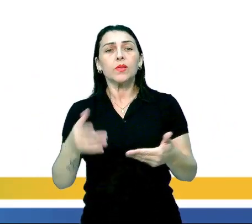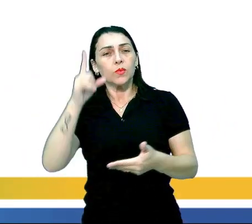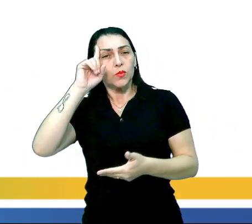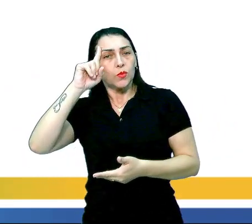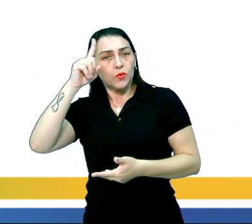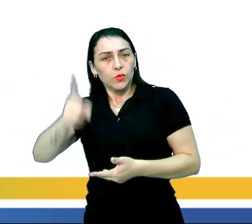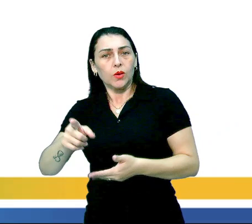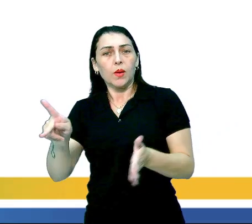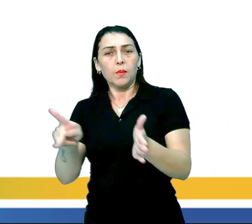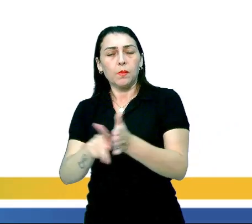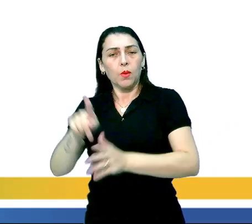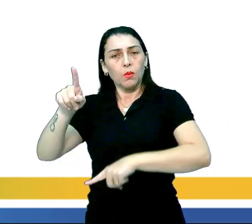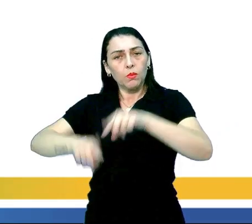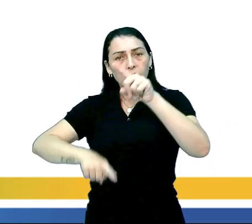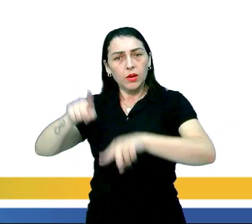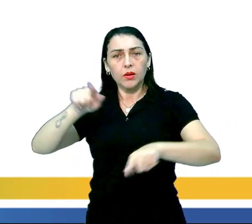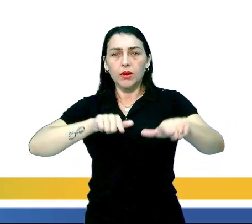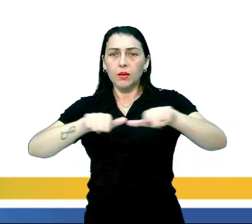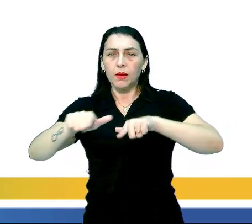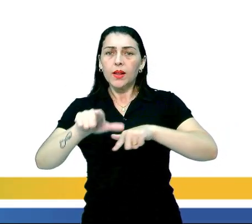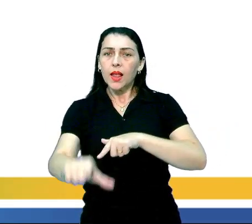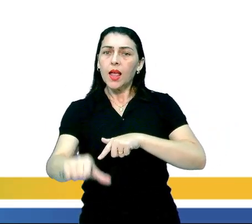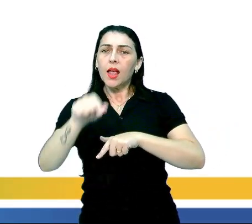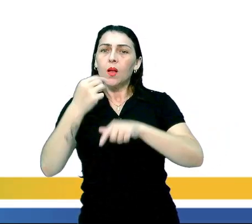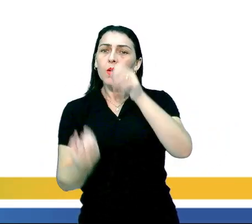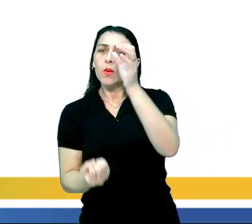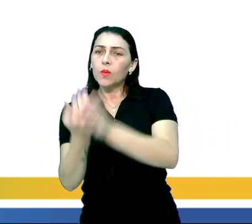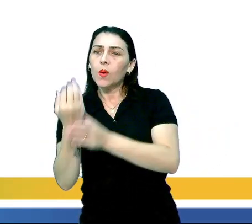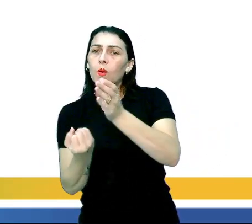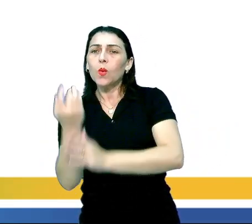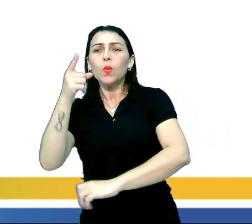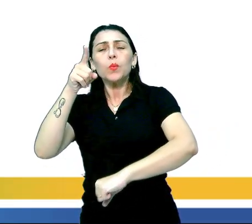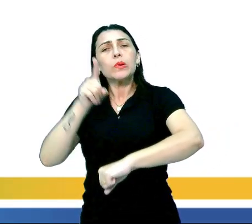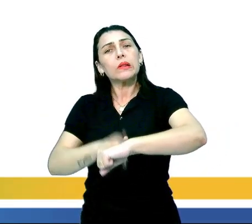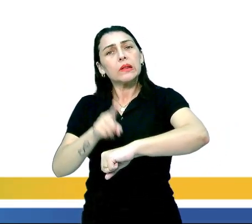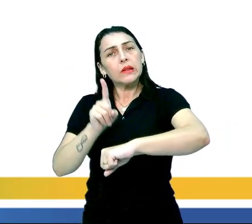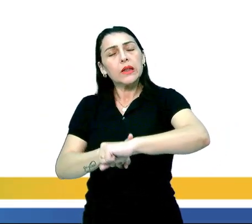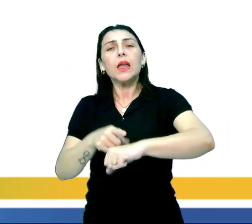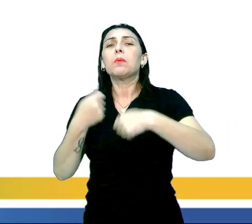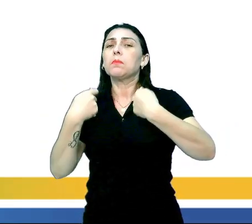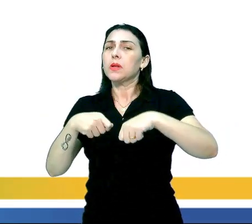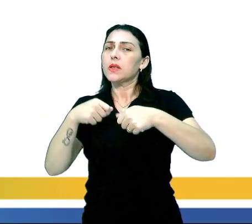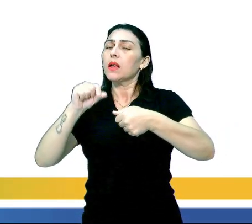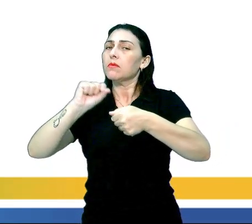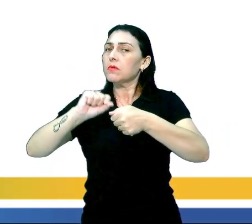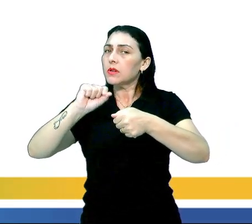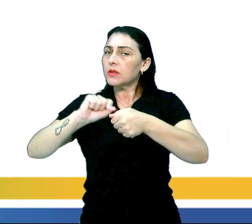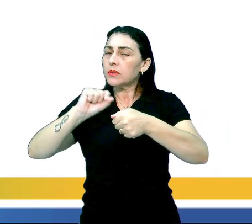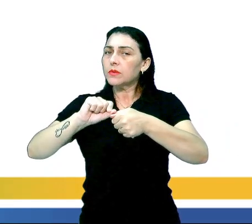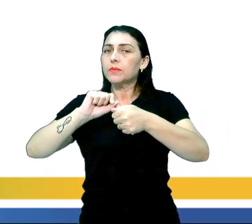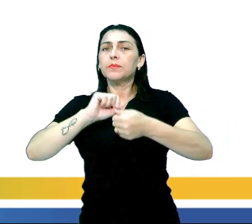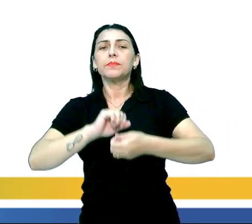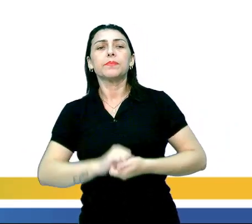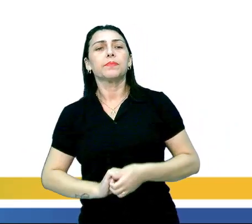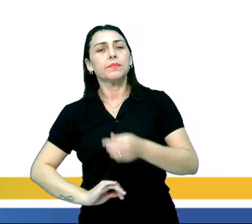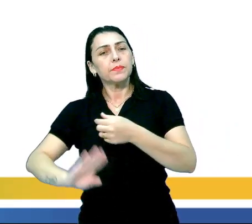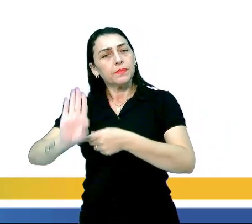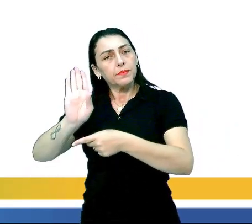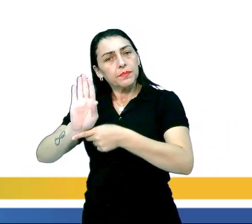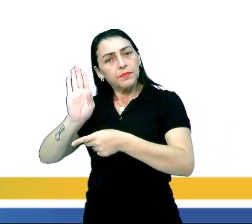que, sendo dono de suas ferramentas de trabalho, escolhia o que produzir e o tempo gasto para